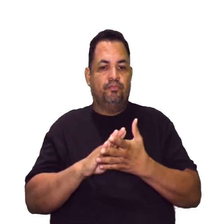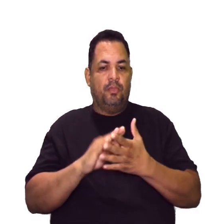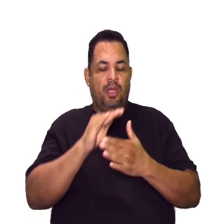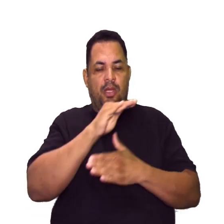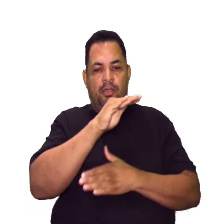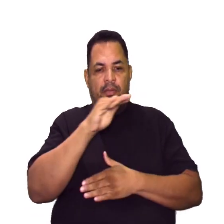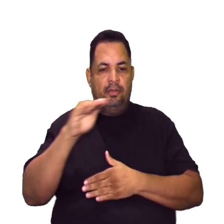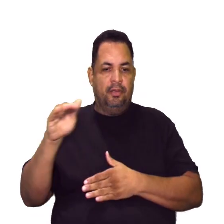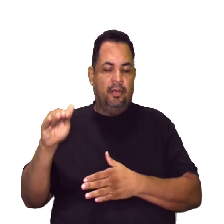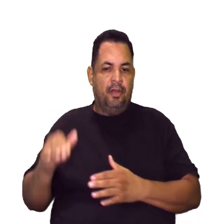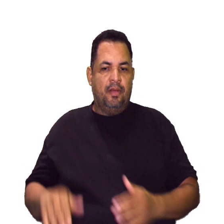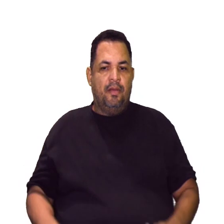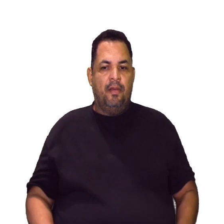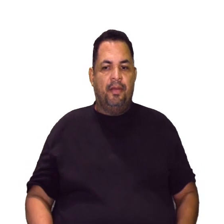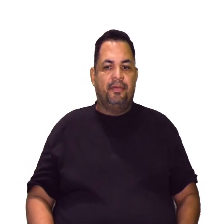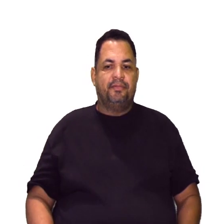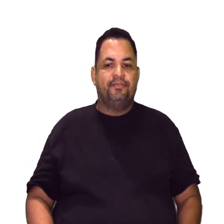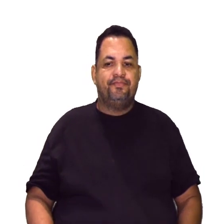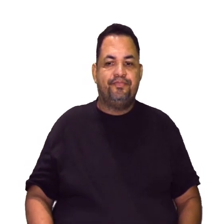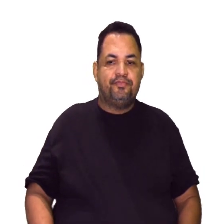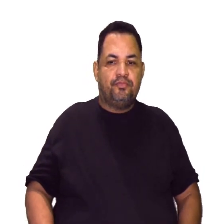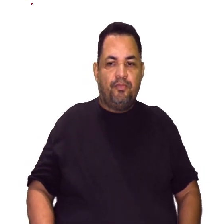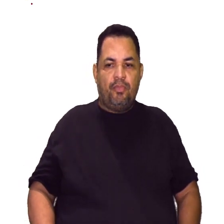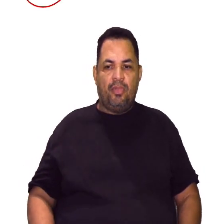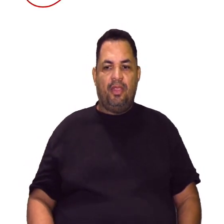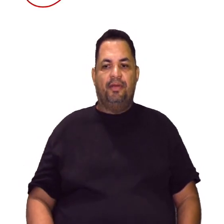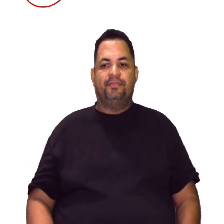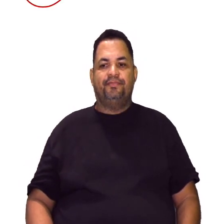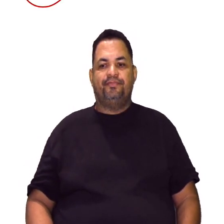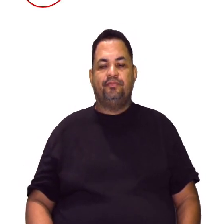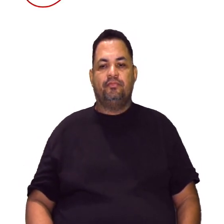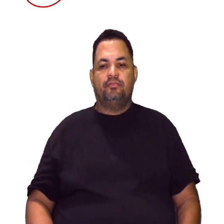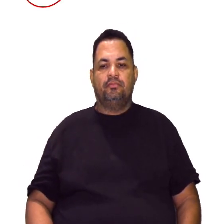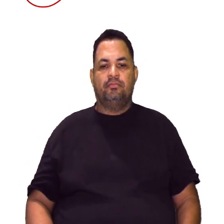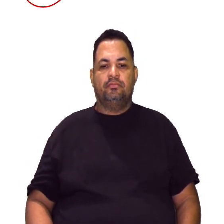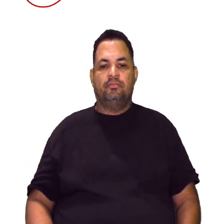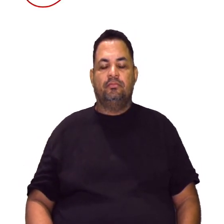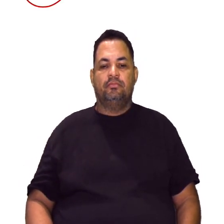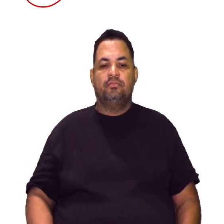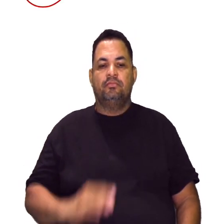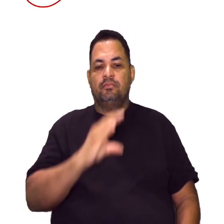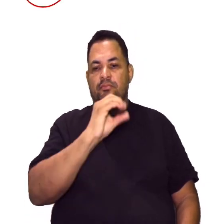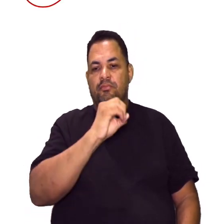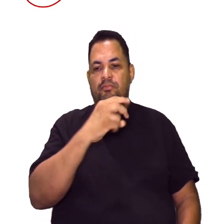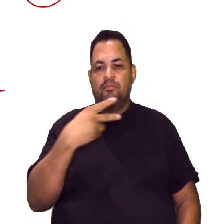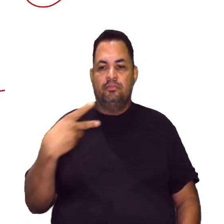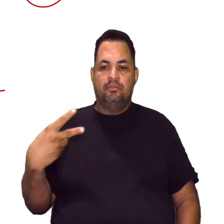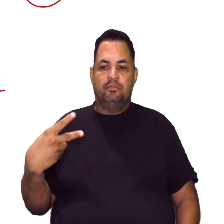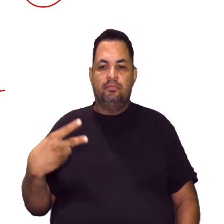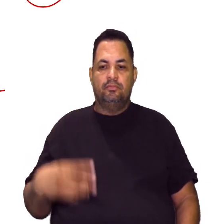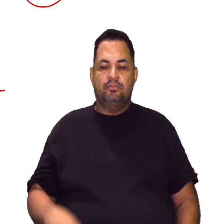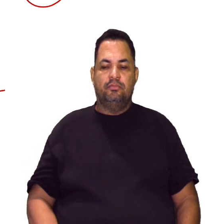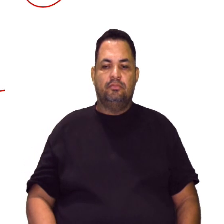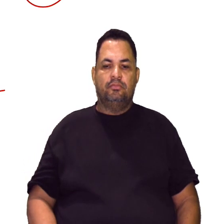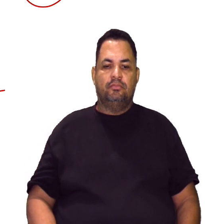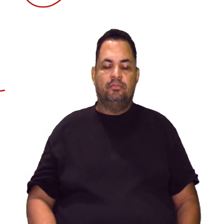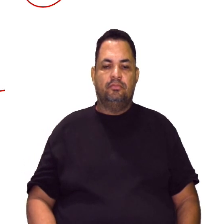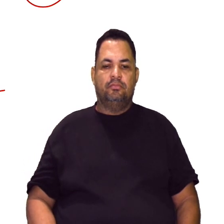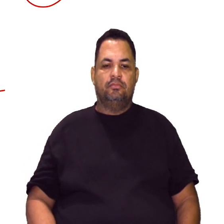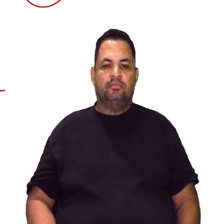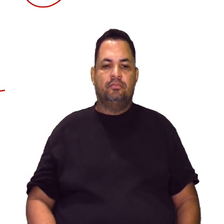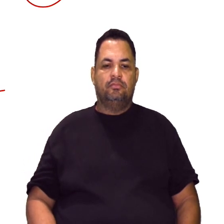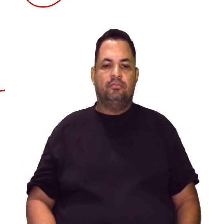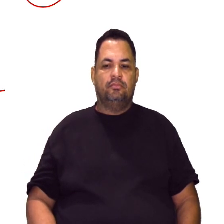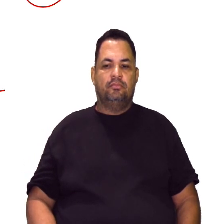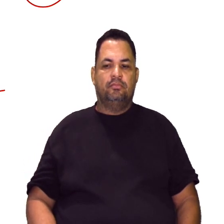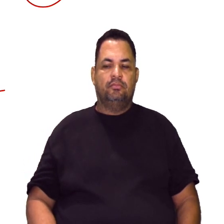linear. A molécula linear seria se fosse 2 átomos de oxigênio constituindo o gás